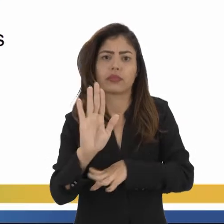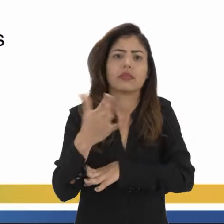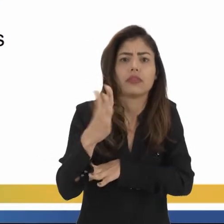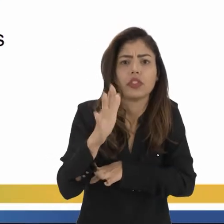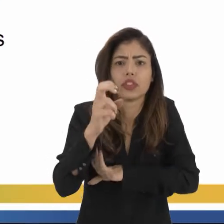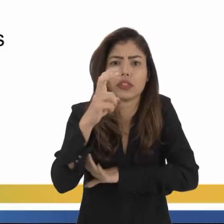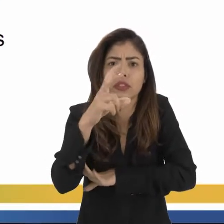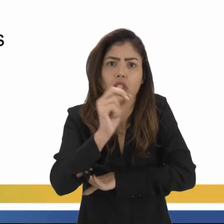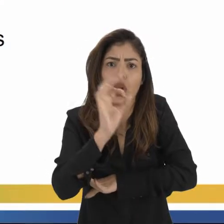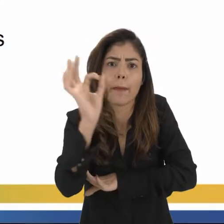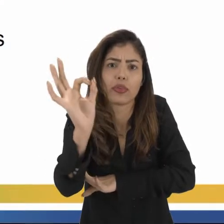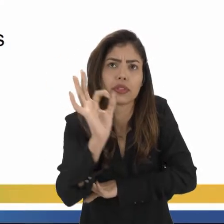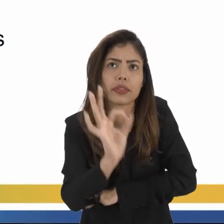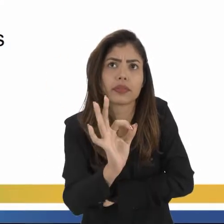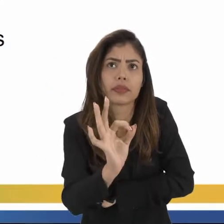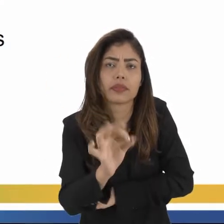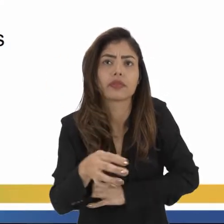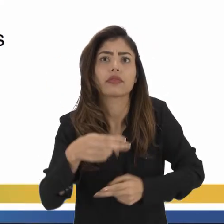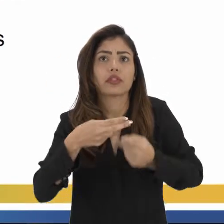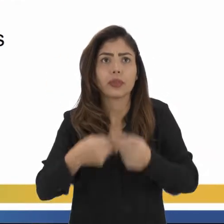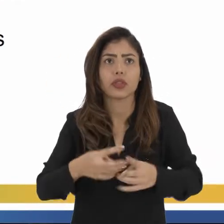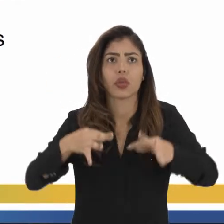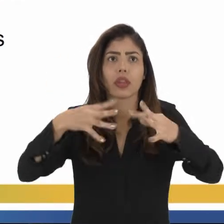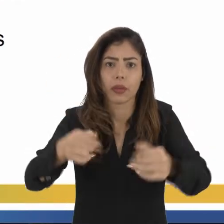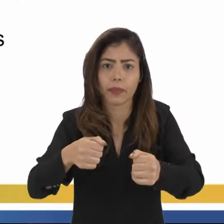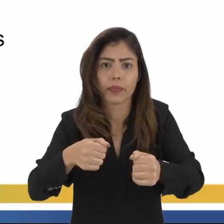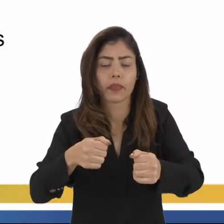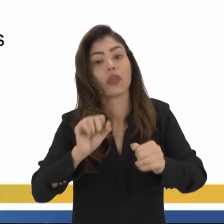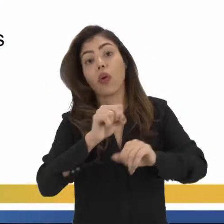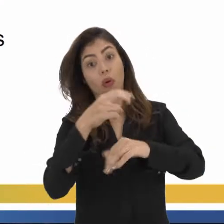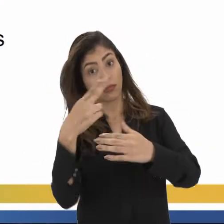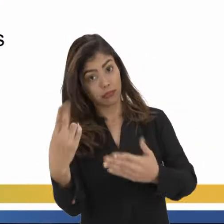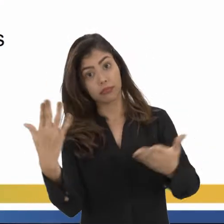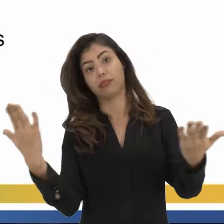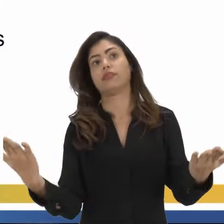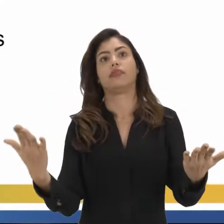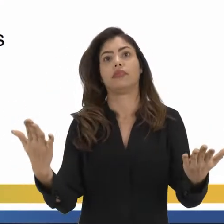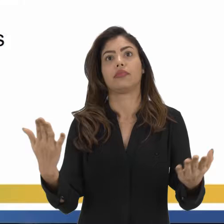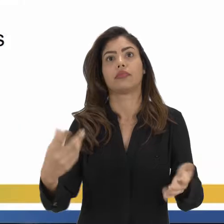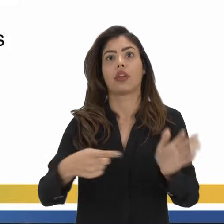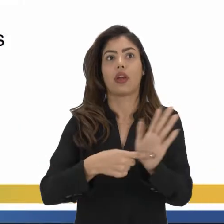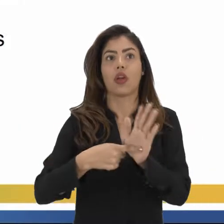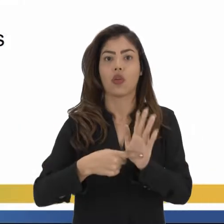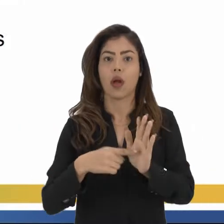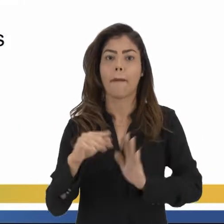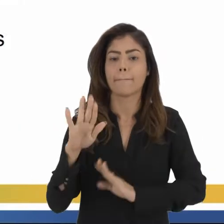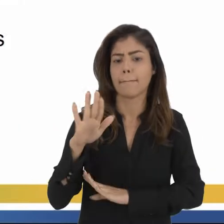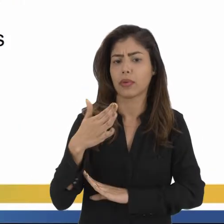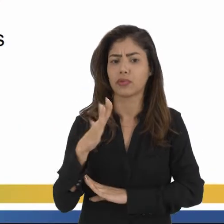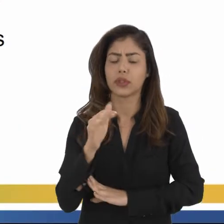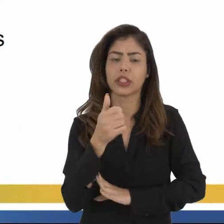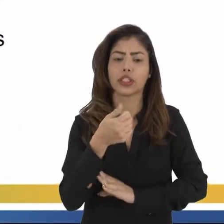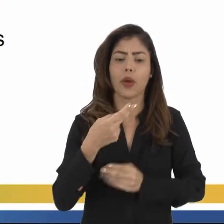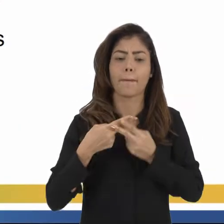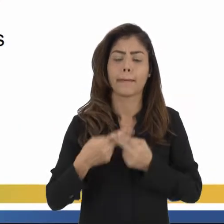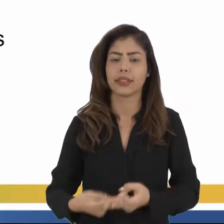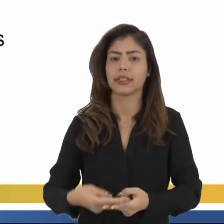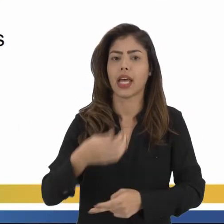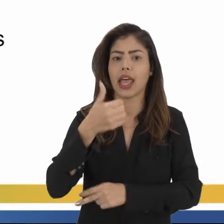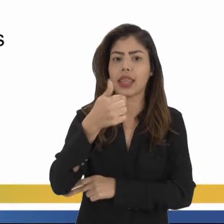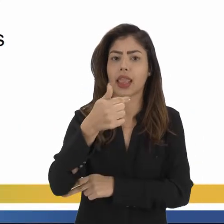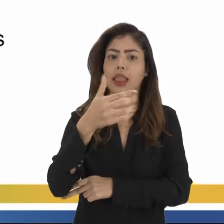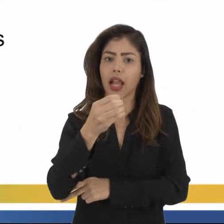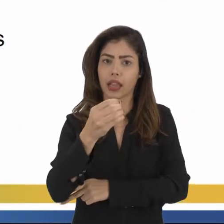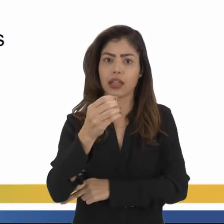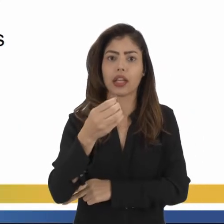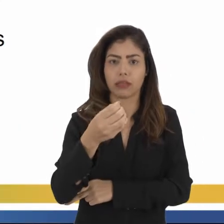a 50% do peso total. Ou seja, para um indivíduo médio que pese cerca de 70